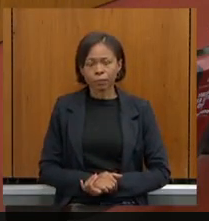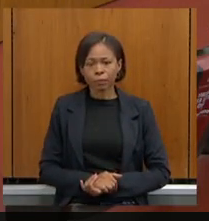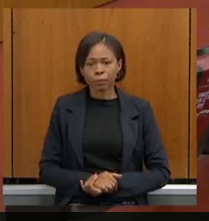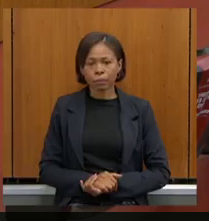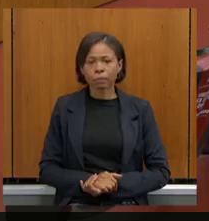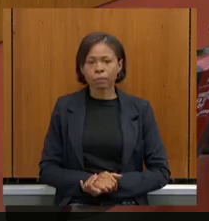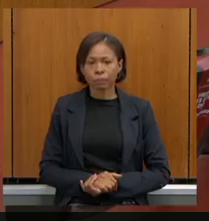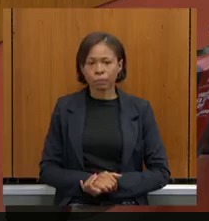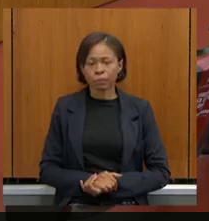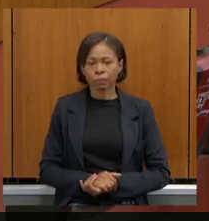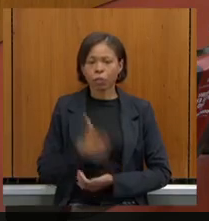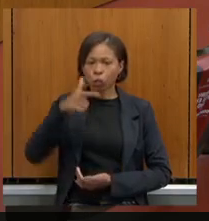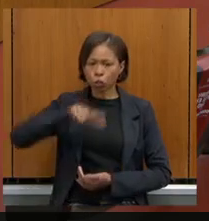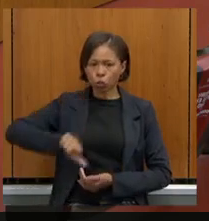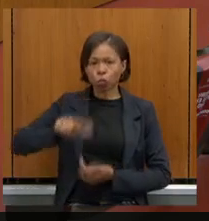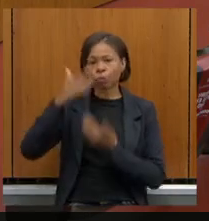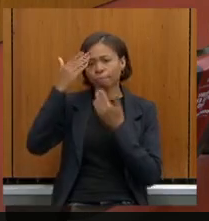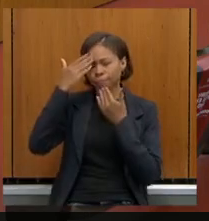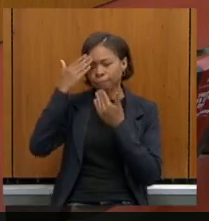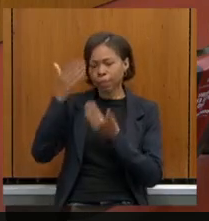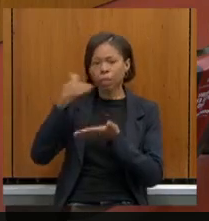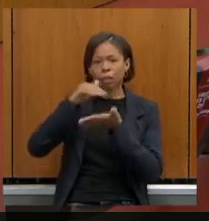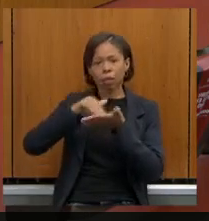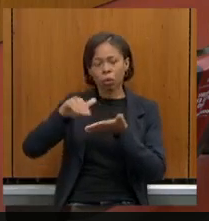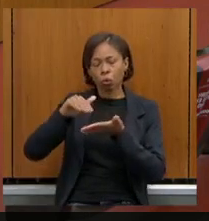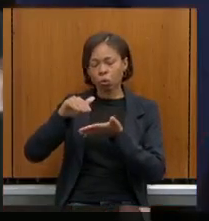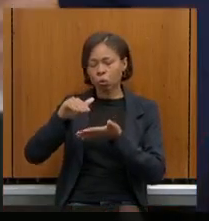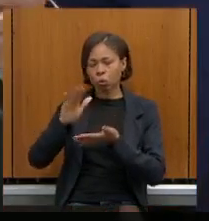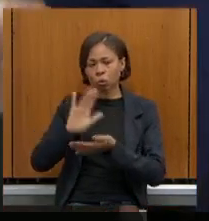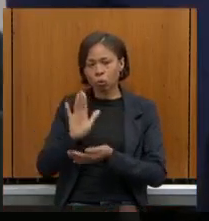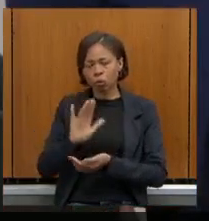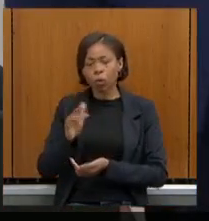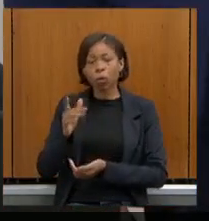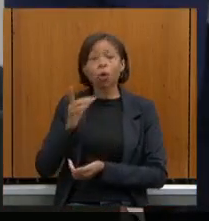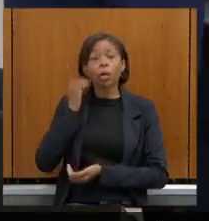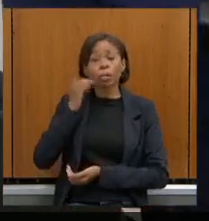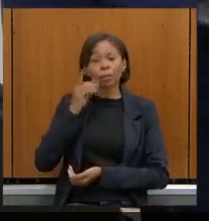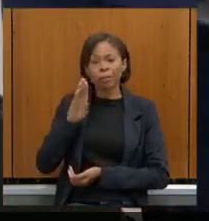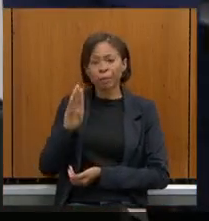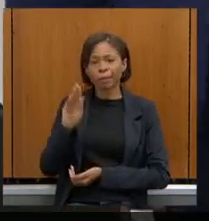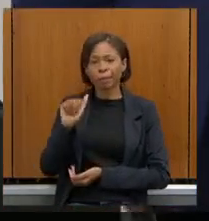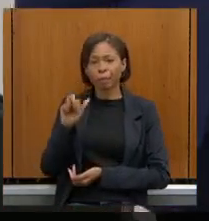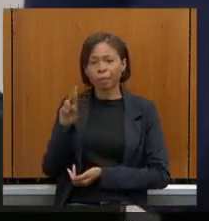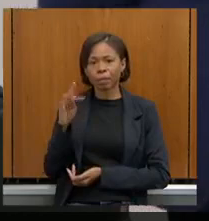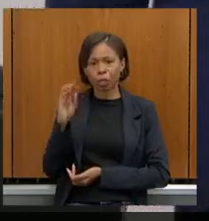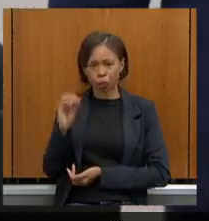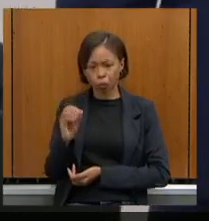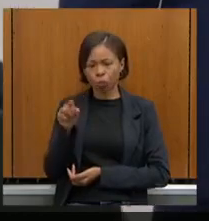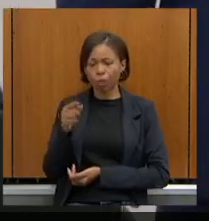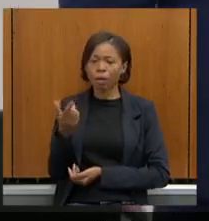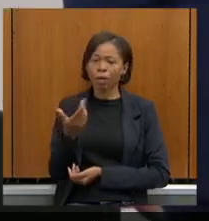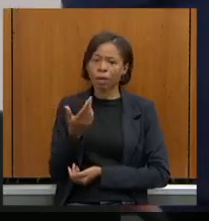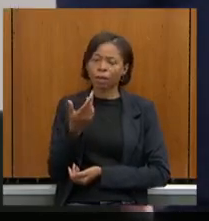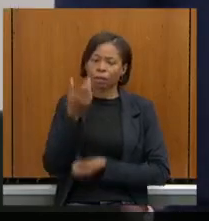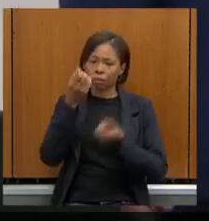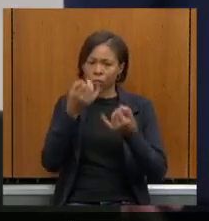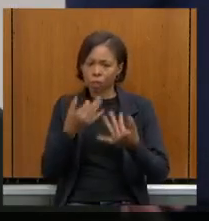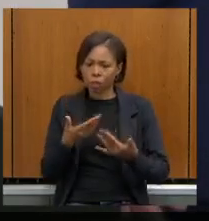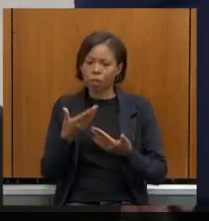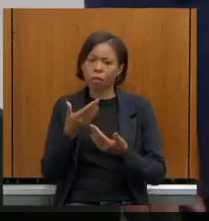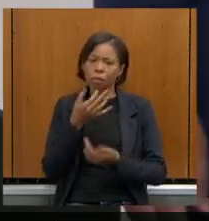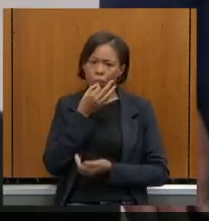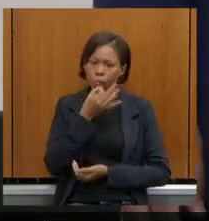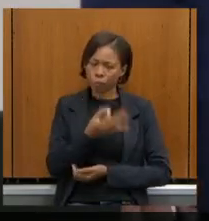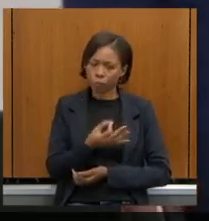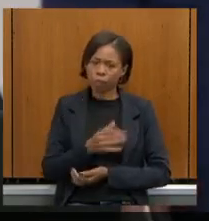agradeço mais uma vez o secretário o deputado Bartô pela sua contribuição e colaboração